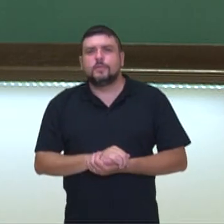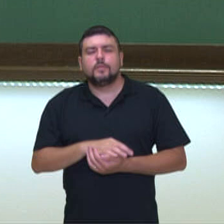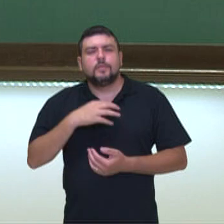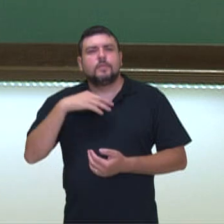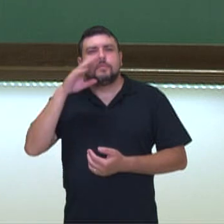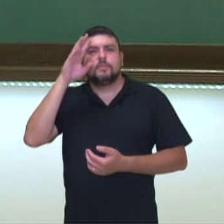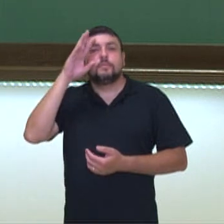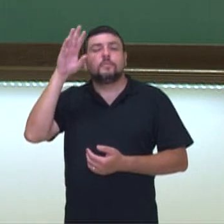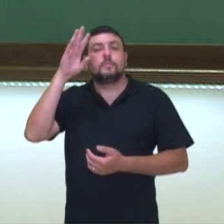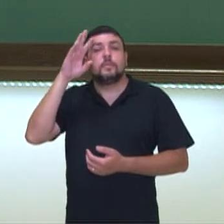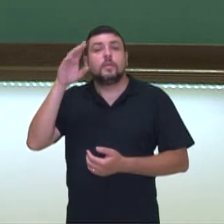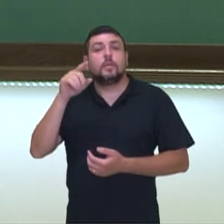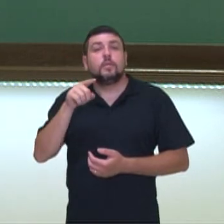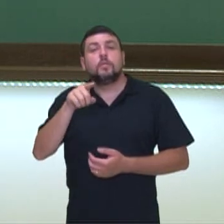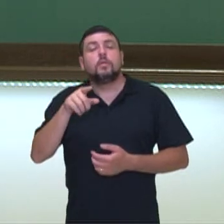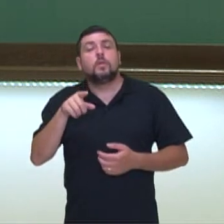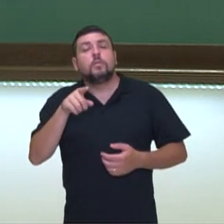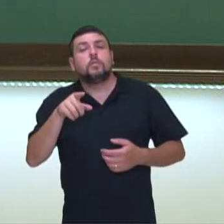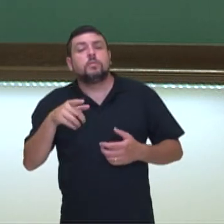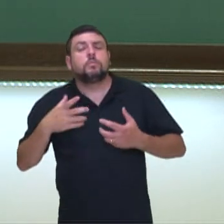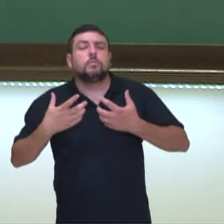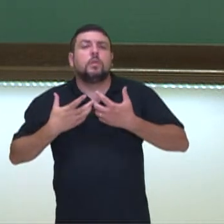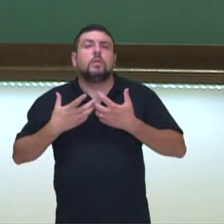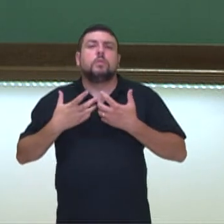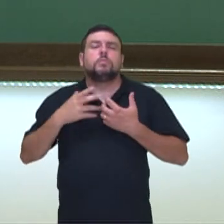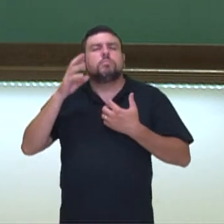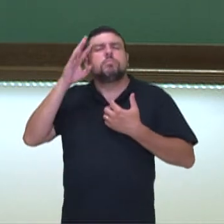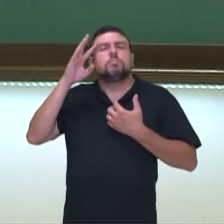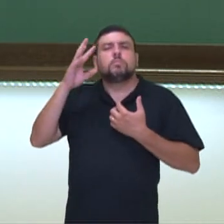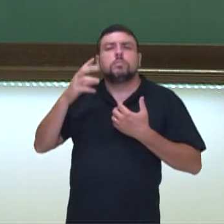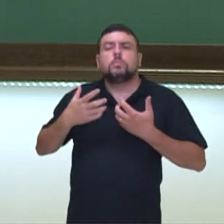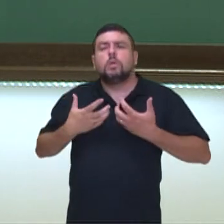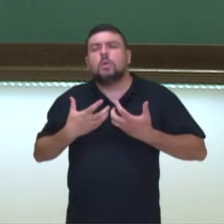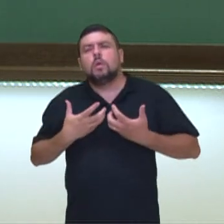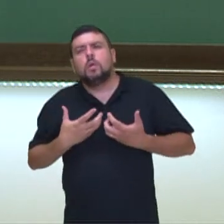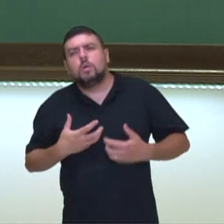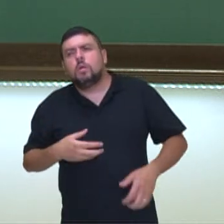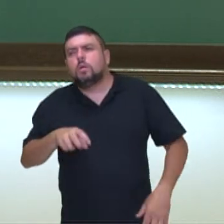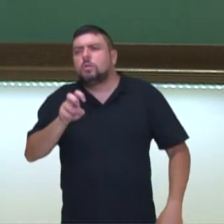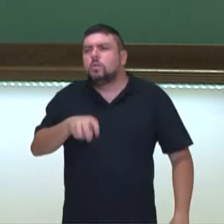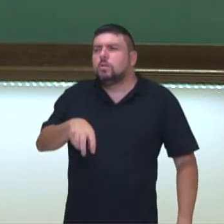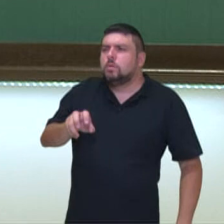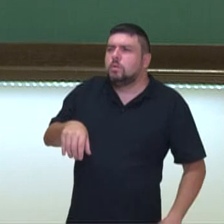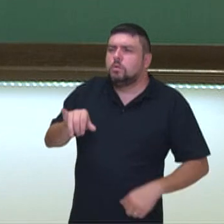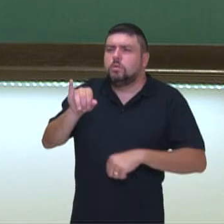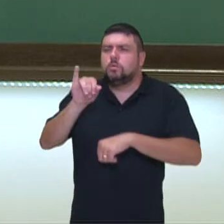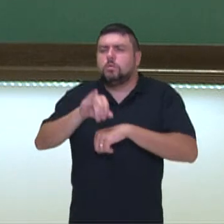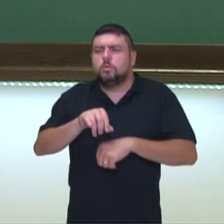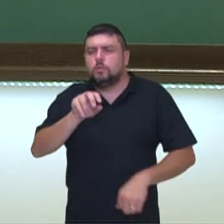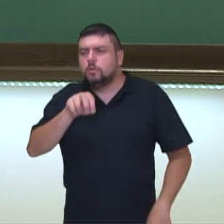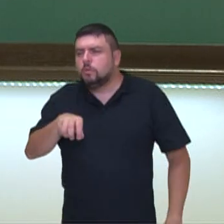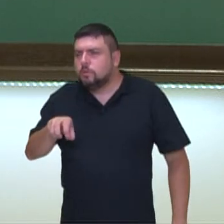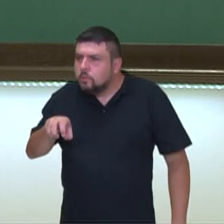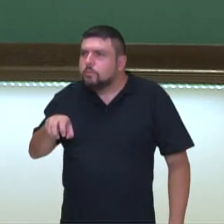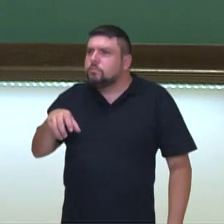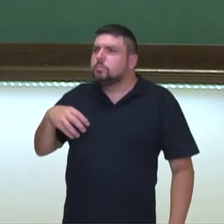você está cansado, você está exausto do seu dia a dia, passando pelo centro e se depara com uma